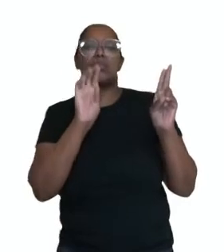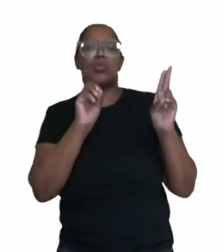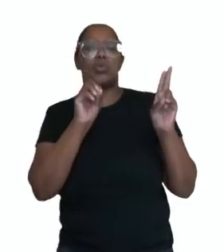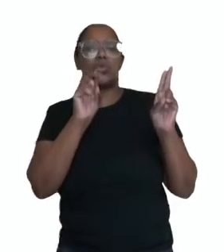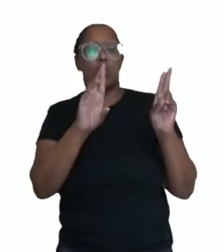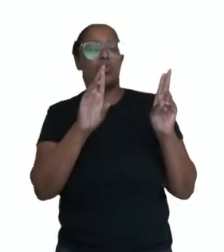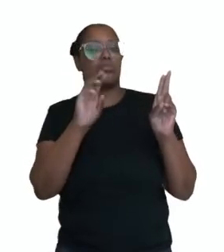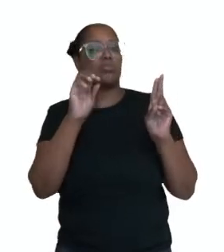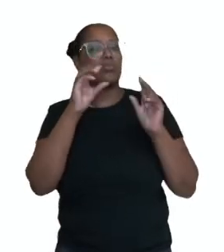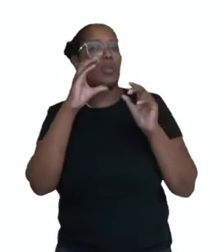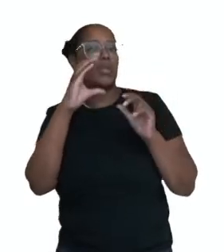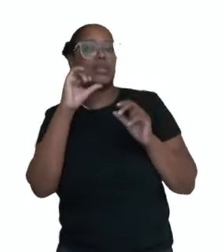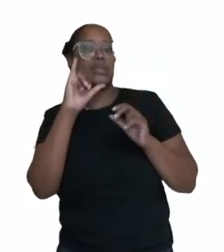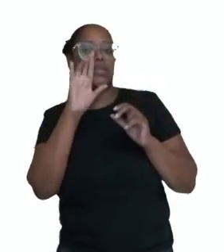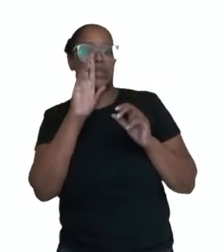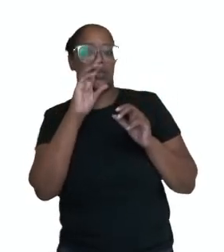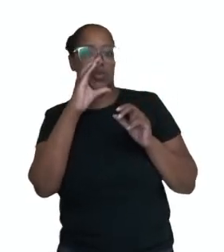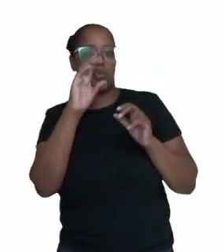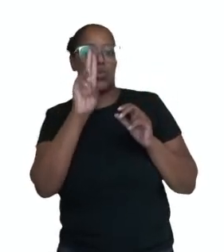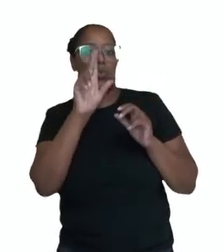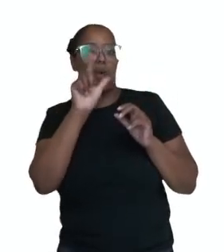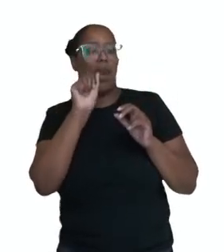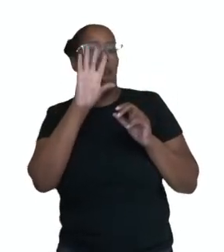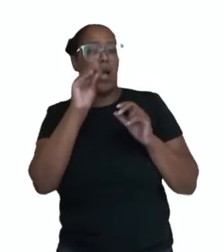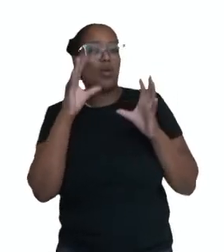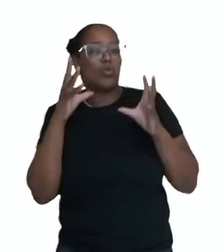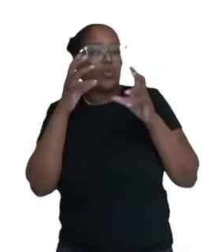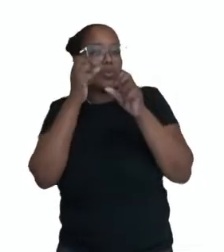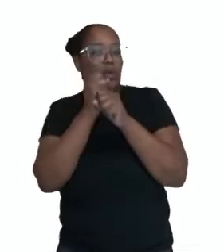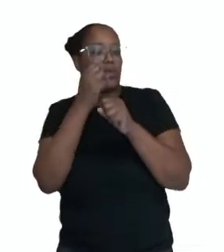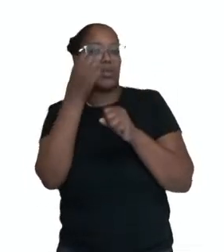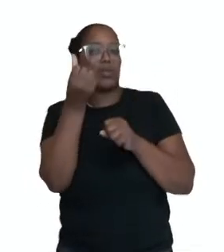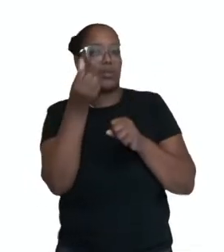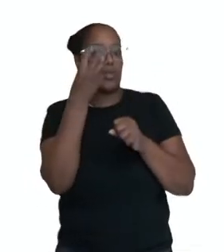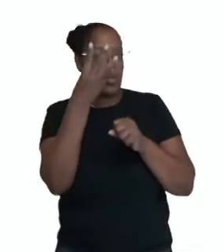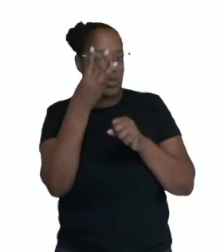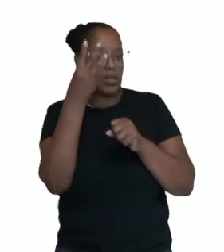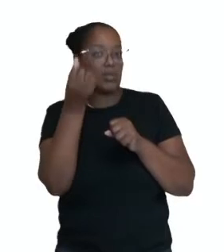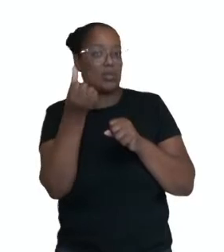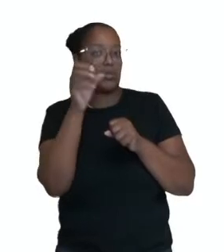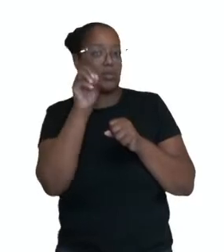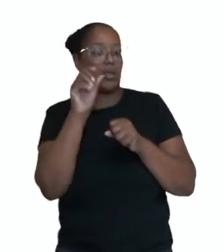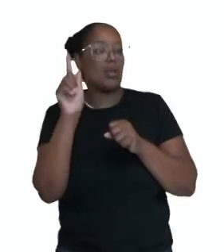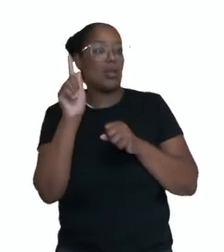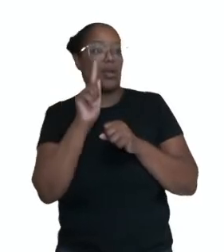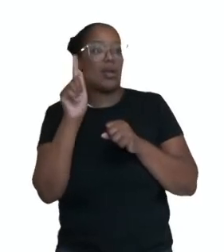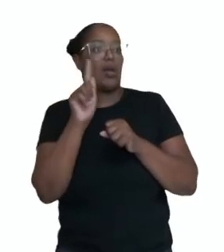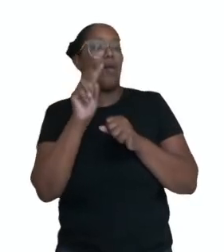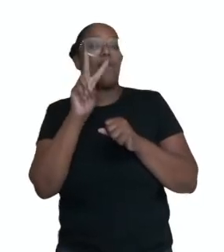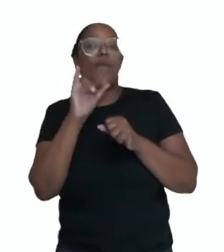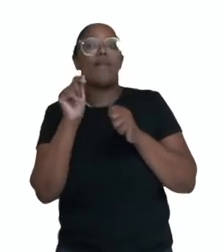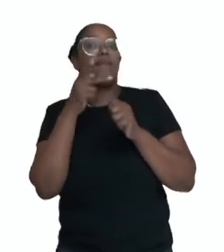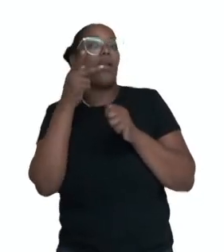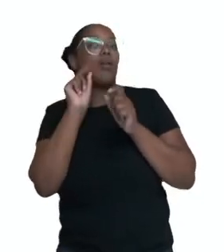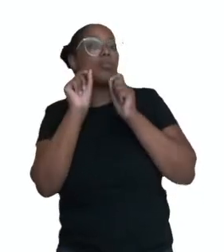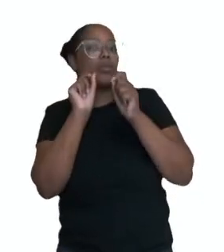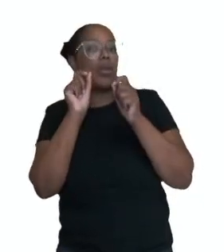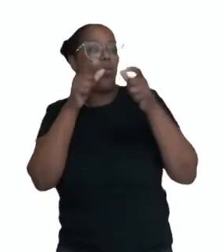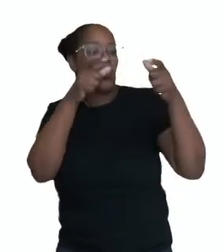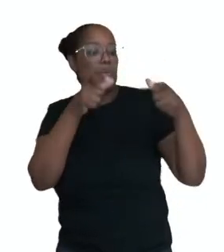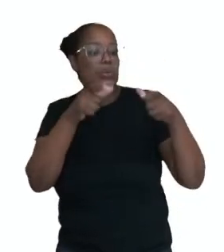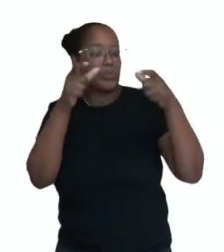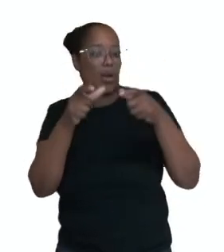seria 360 graus, tranquilo? 360 graus vai corresponder a quem? A área do